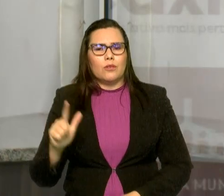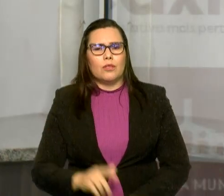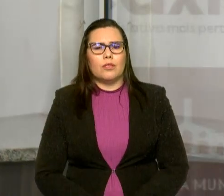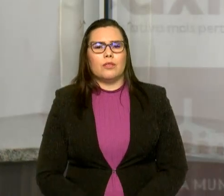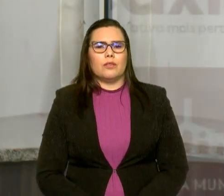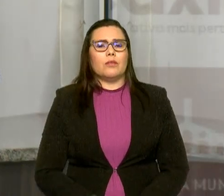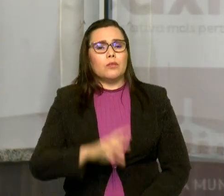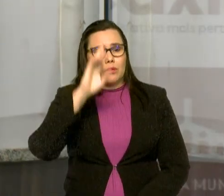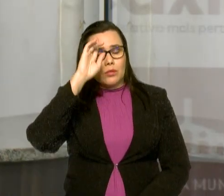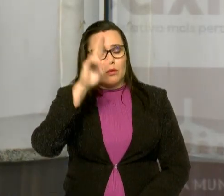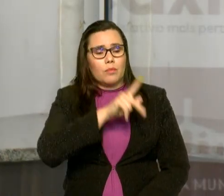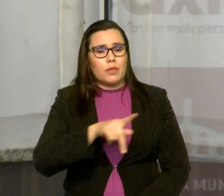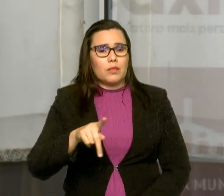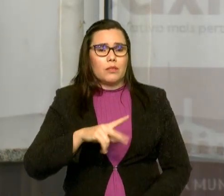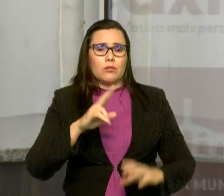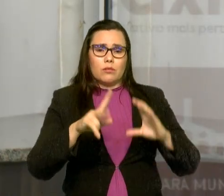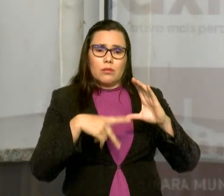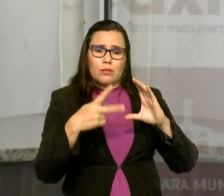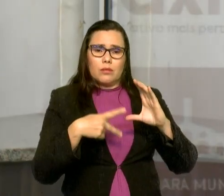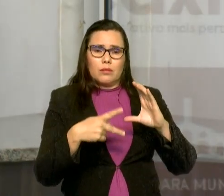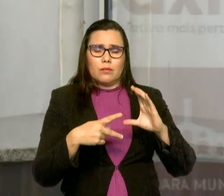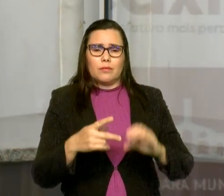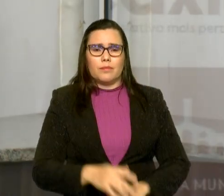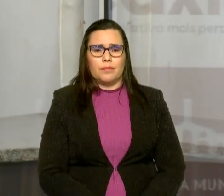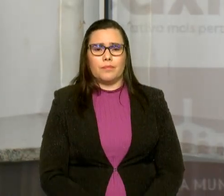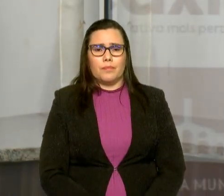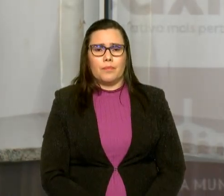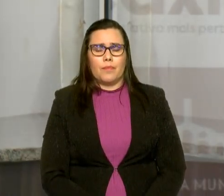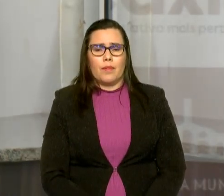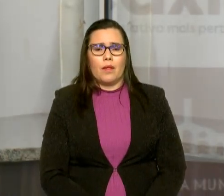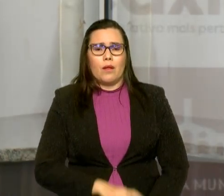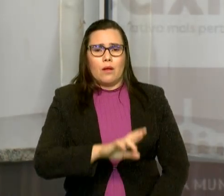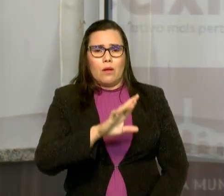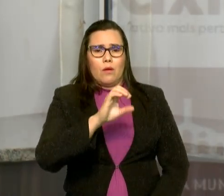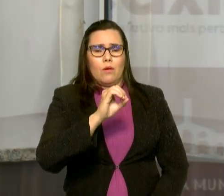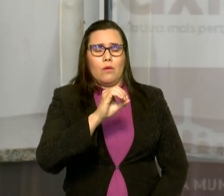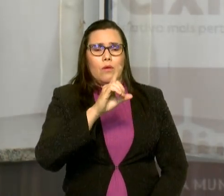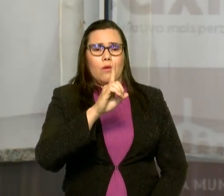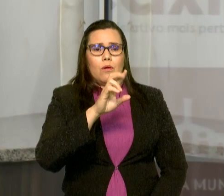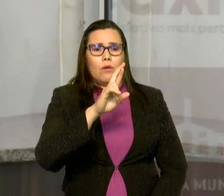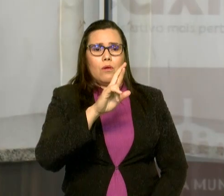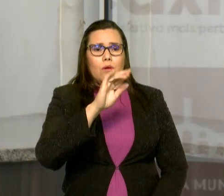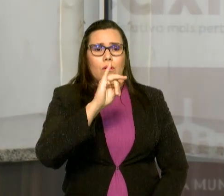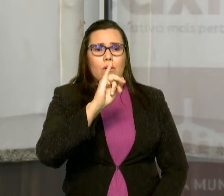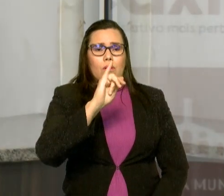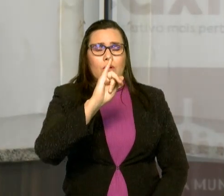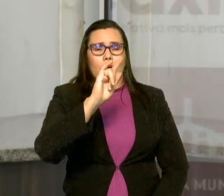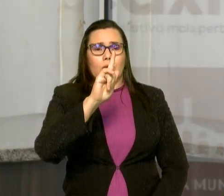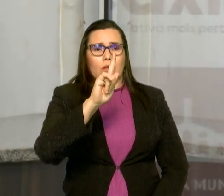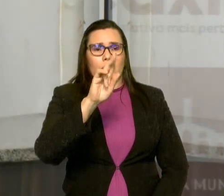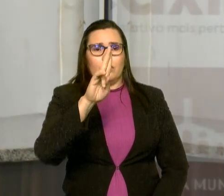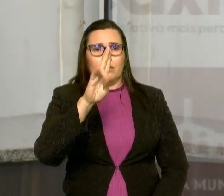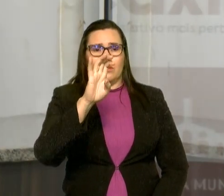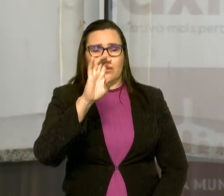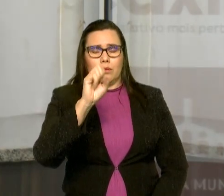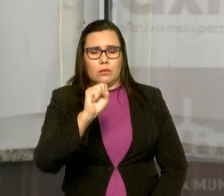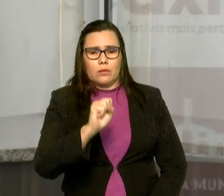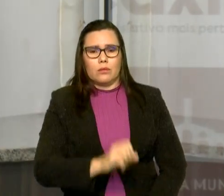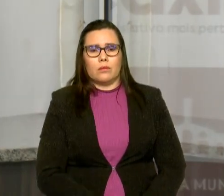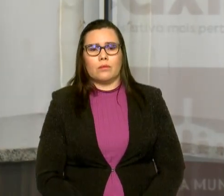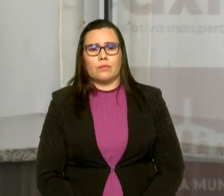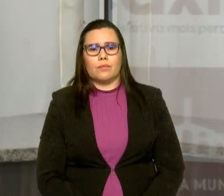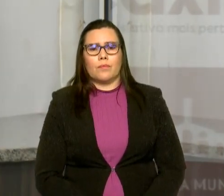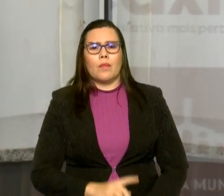tarde, senhor presidente Ricardo Rodrigues, e todos os vereadores, em forma de agradecimento, convidar para que participem